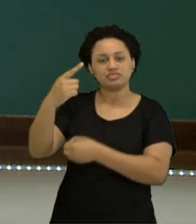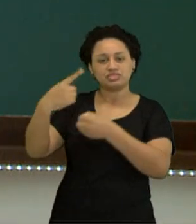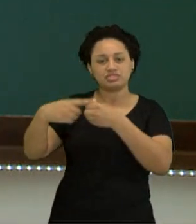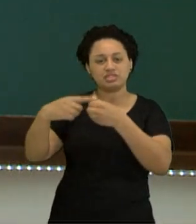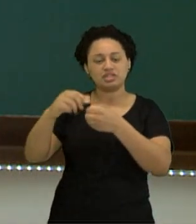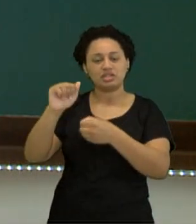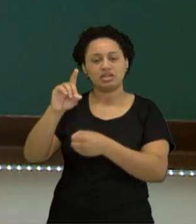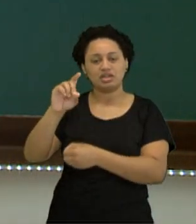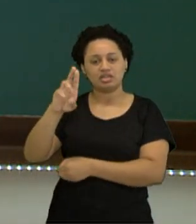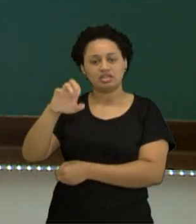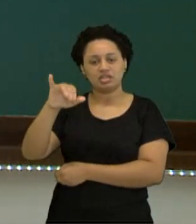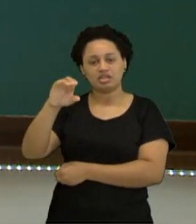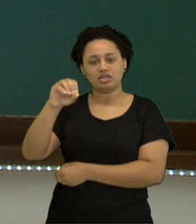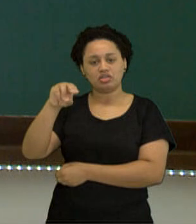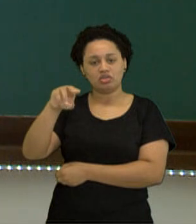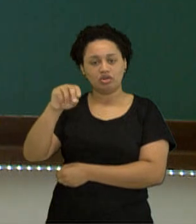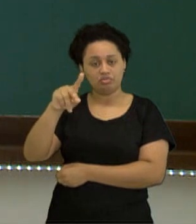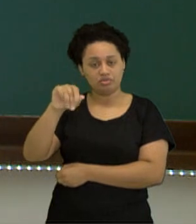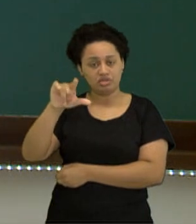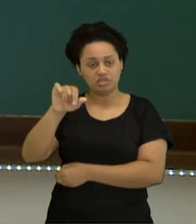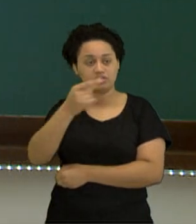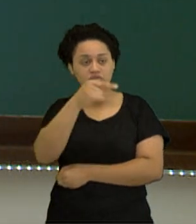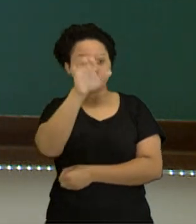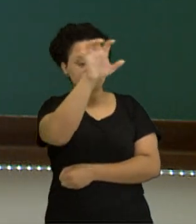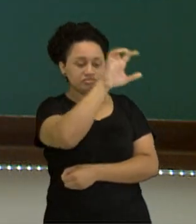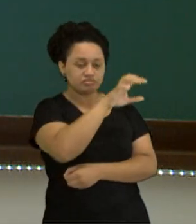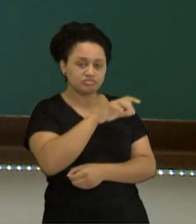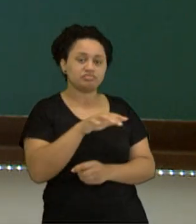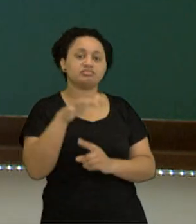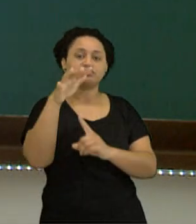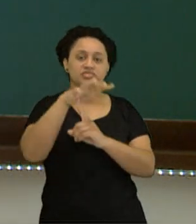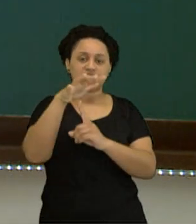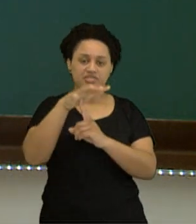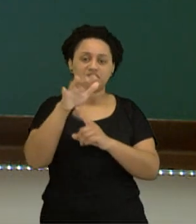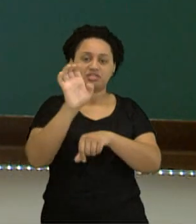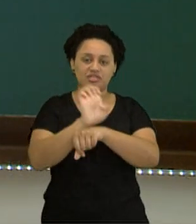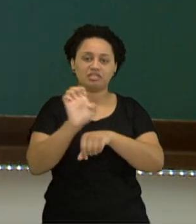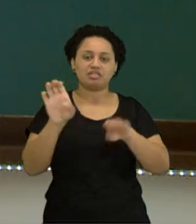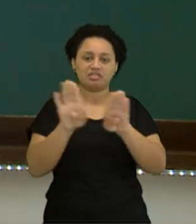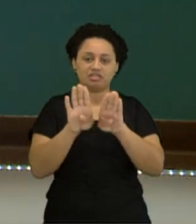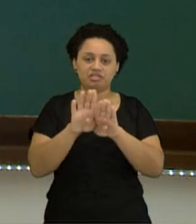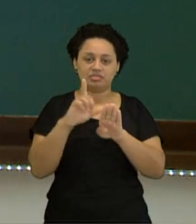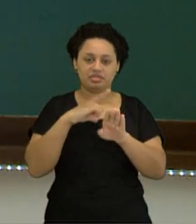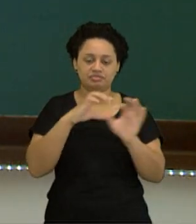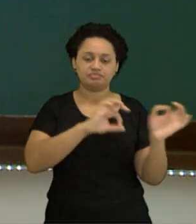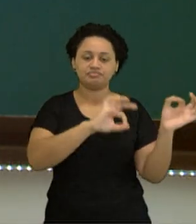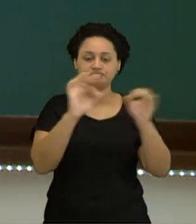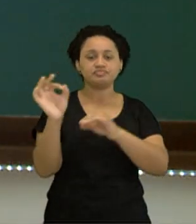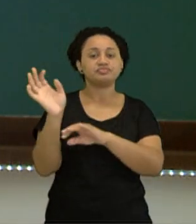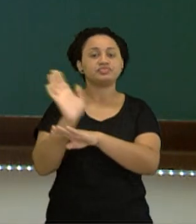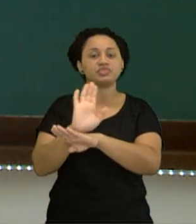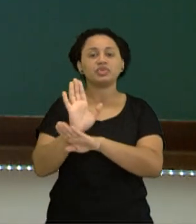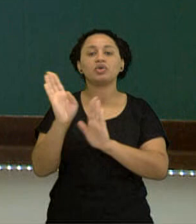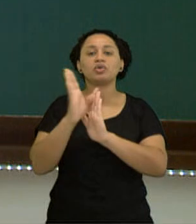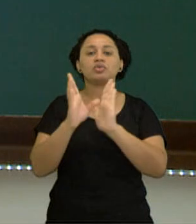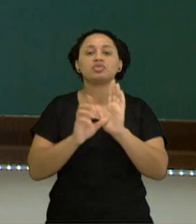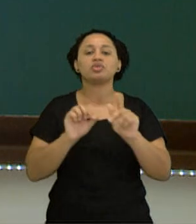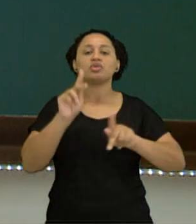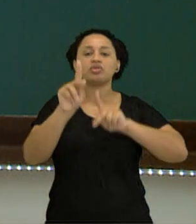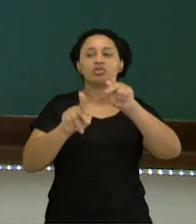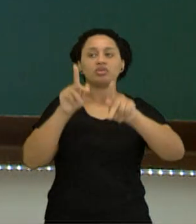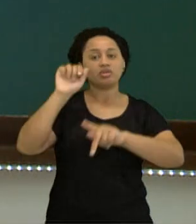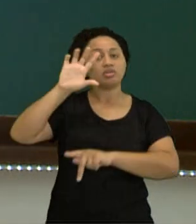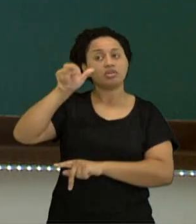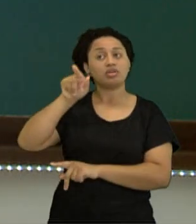região de Adrianópolis, e em outras partes aqui do nosso estado também. Nesse vídeo nós falamos sobre povos